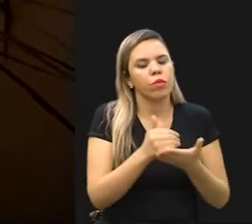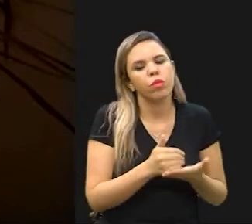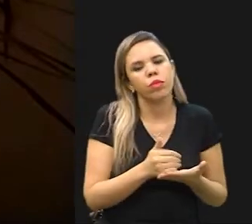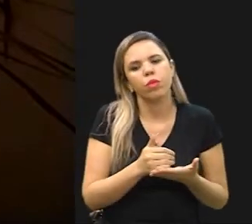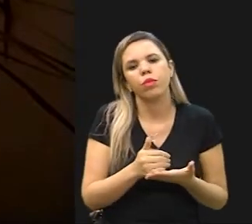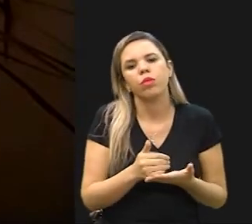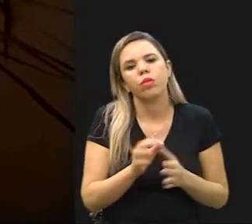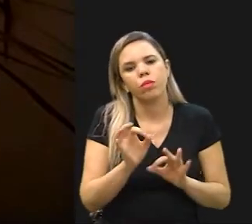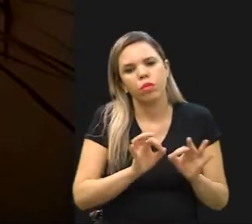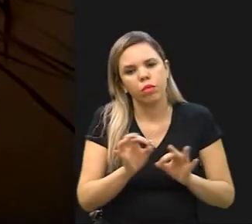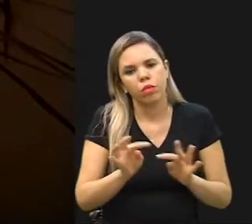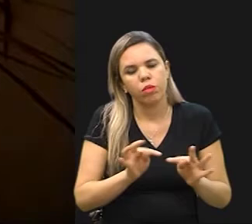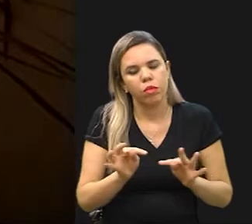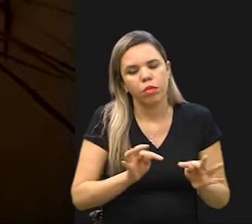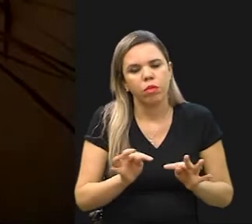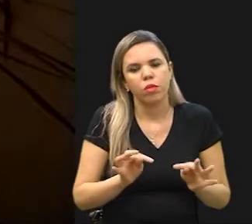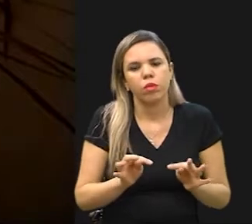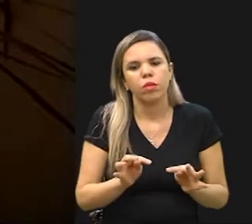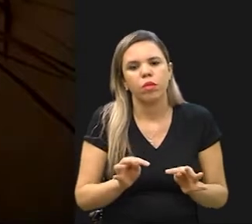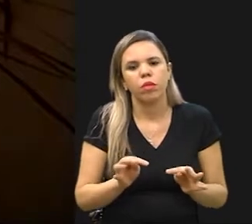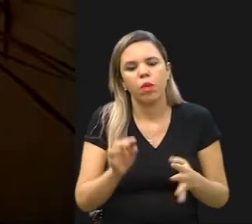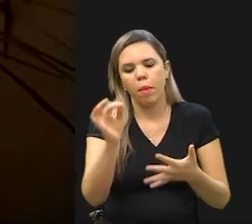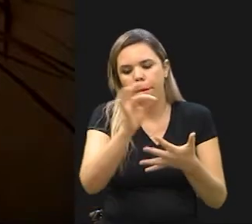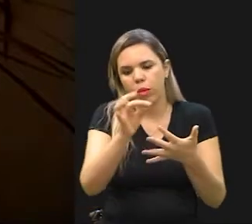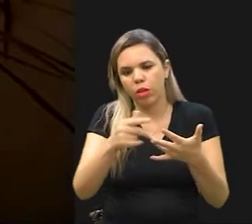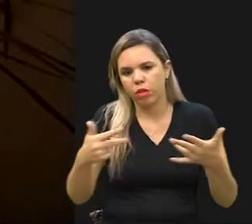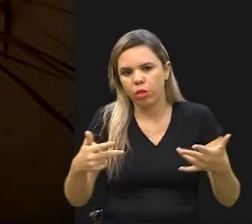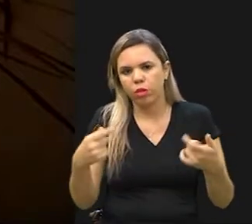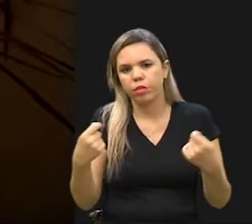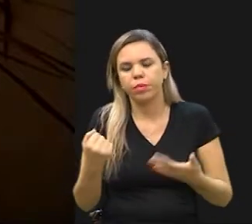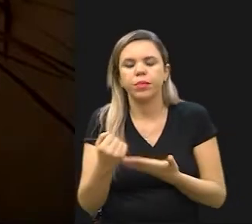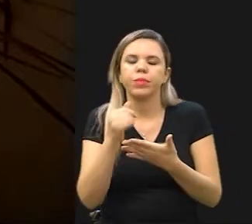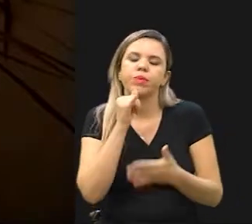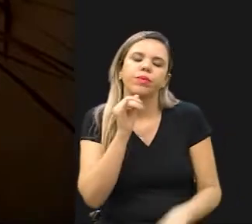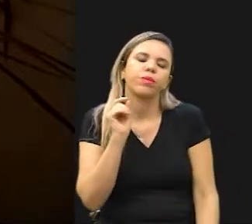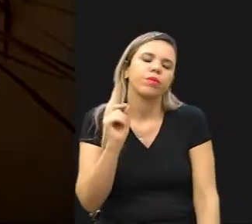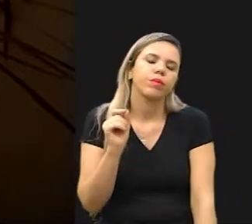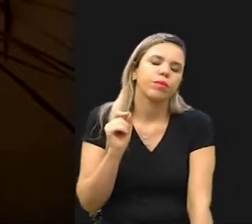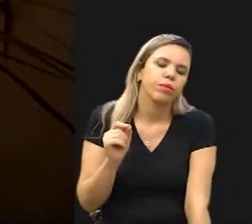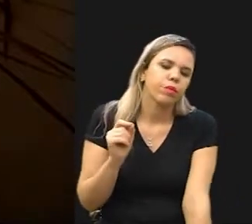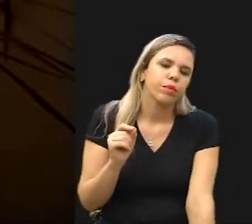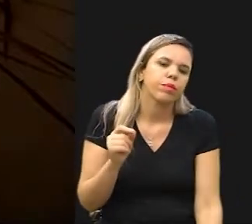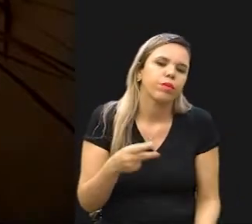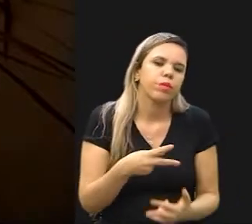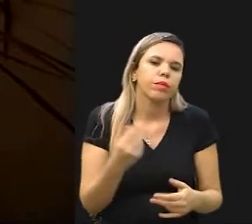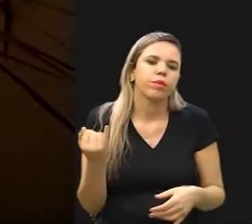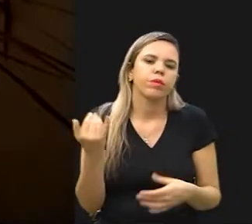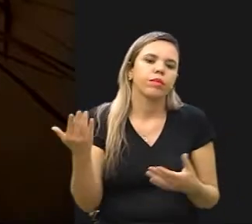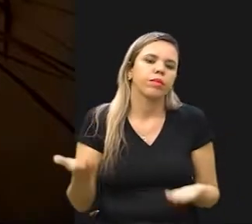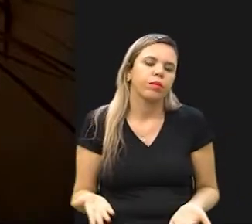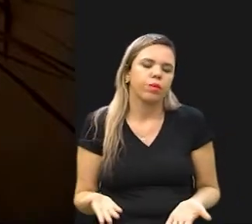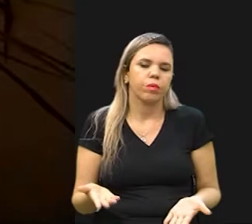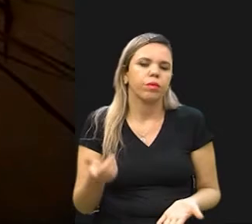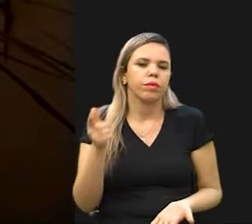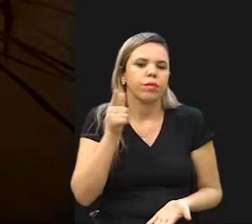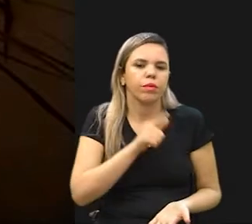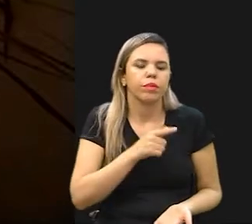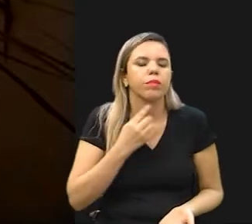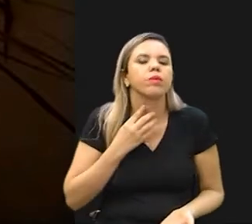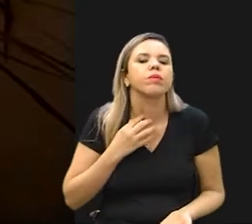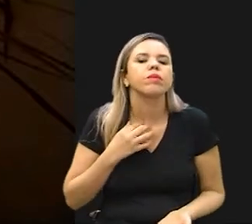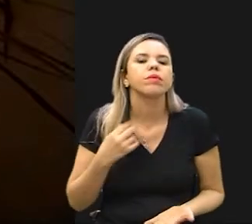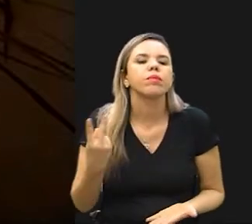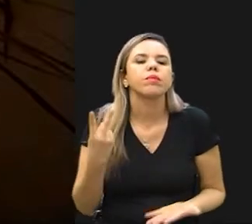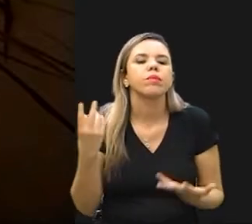da prefeitura abrange muitas questões. Então, uma coisa muito importante é a gente